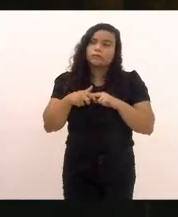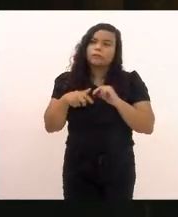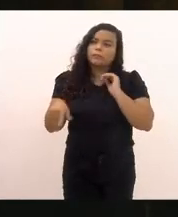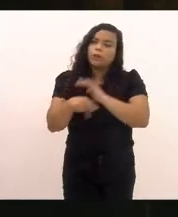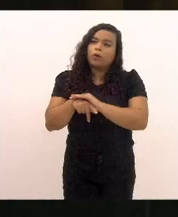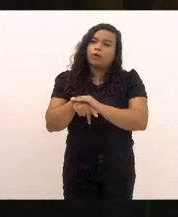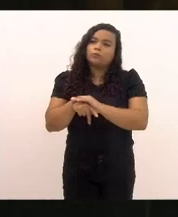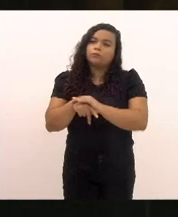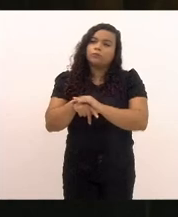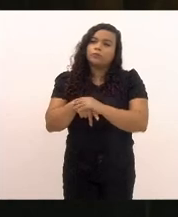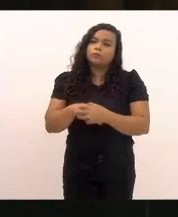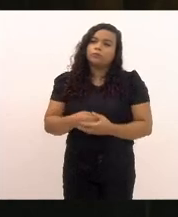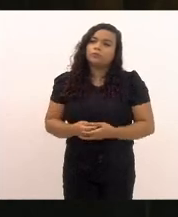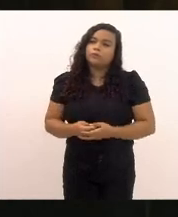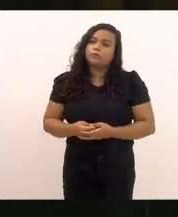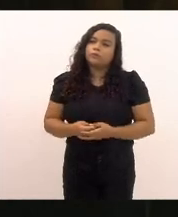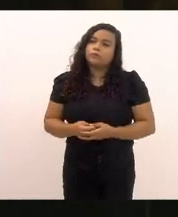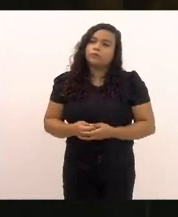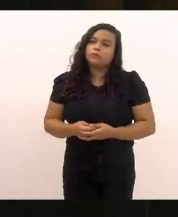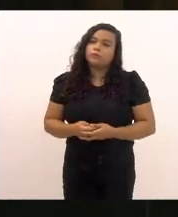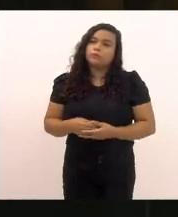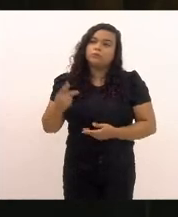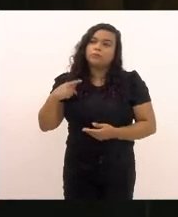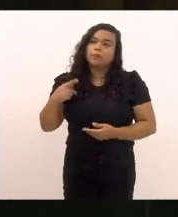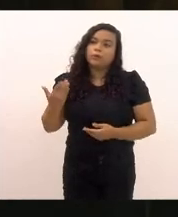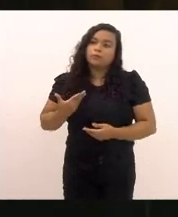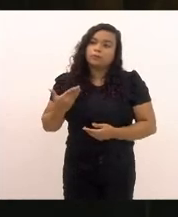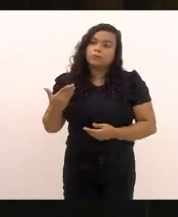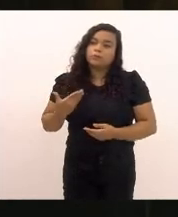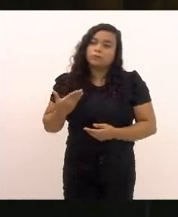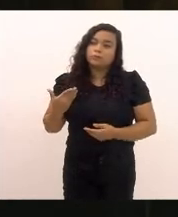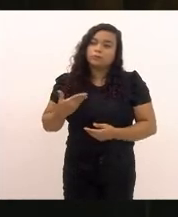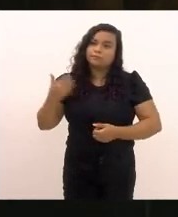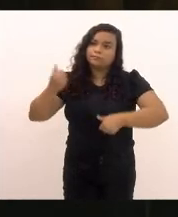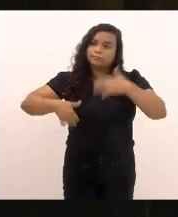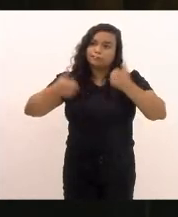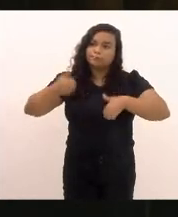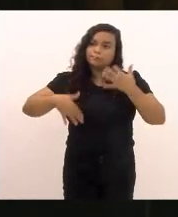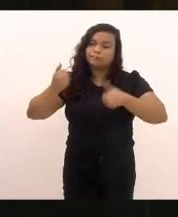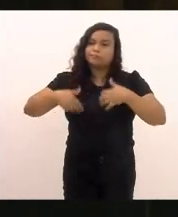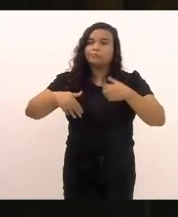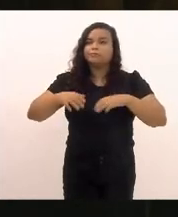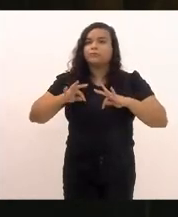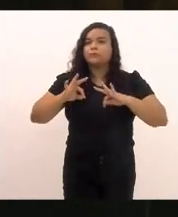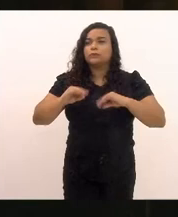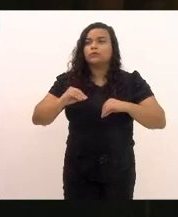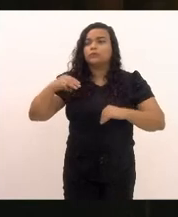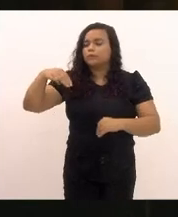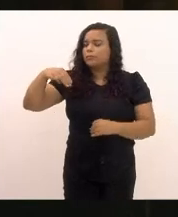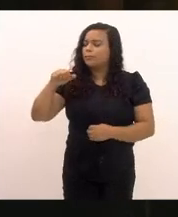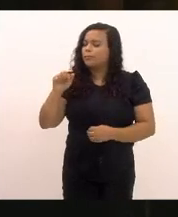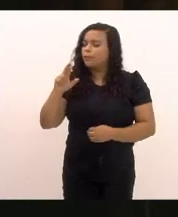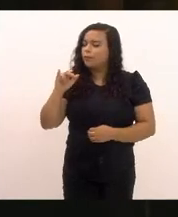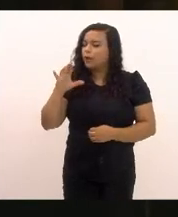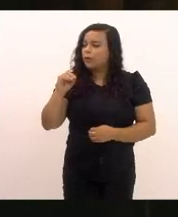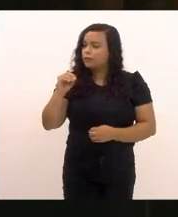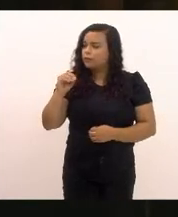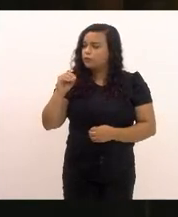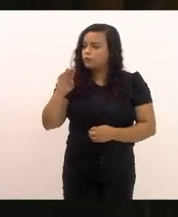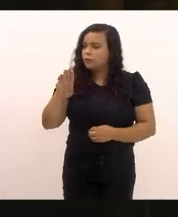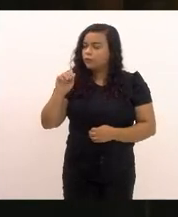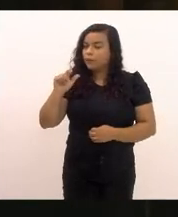pelo qual o meu amigo acabou de descer aqui, deputado Márcio Galberto.